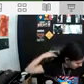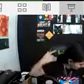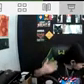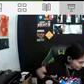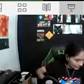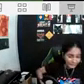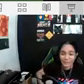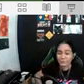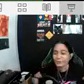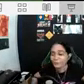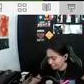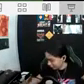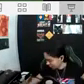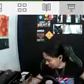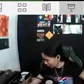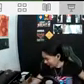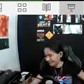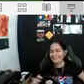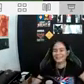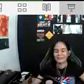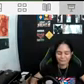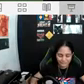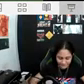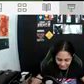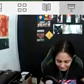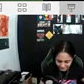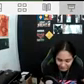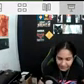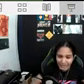quadril, mas dentre os males, o menor.